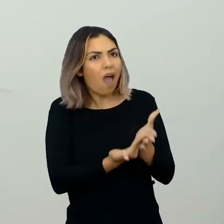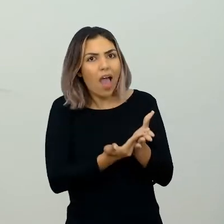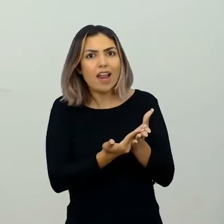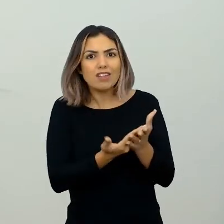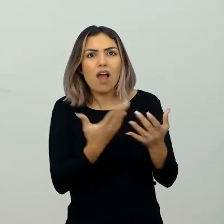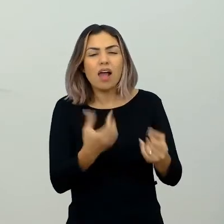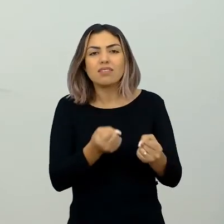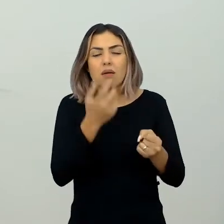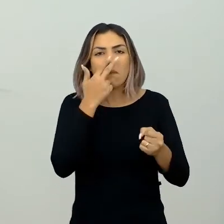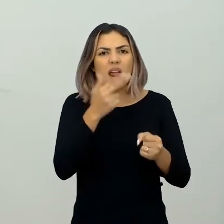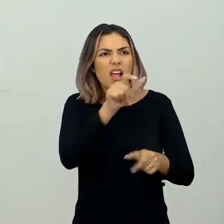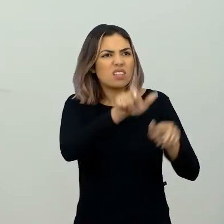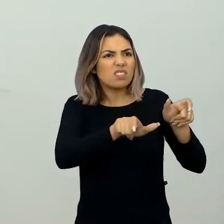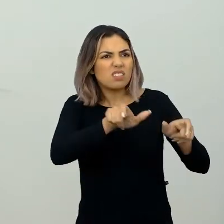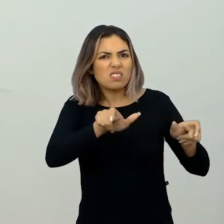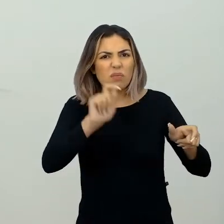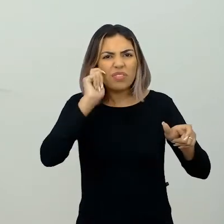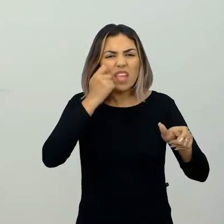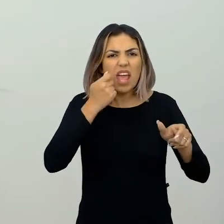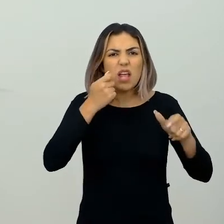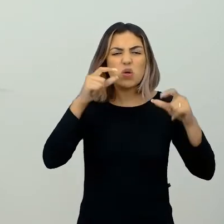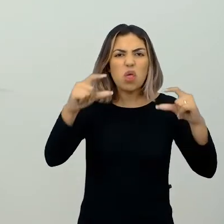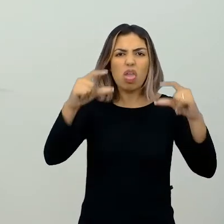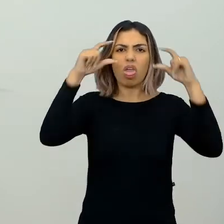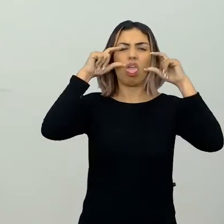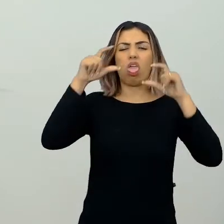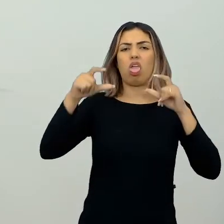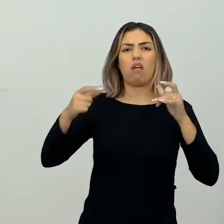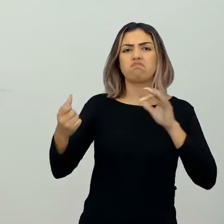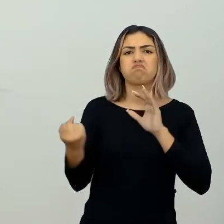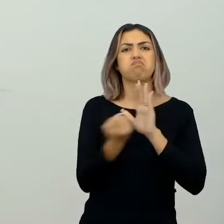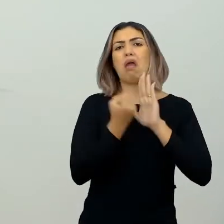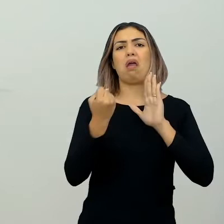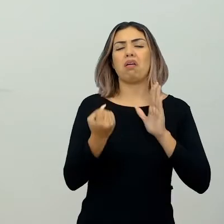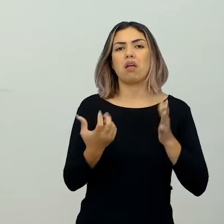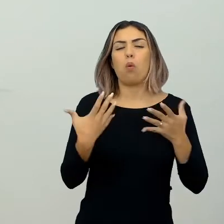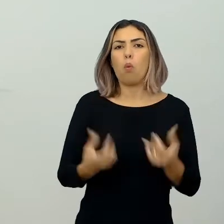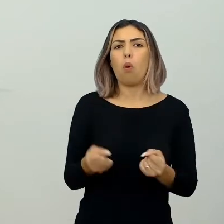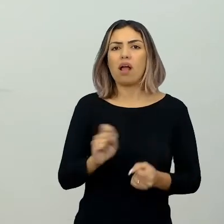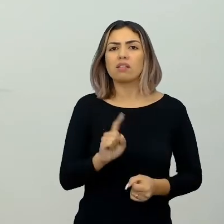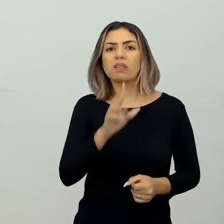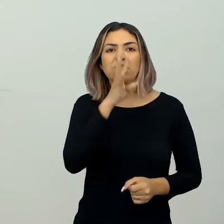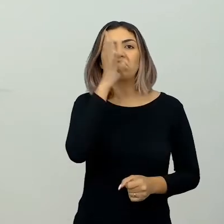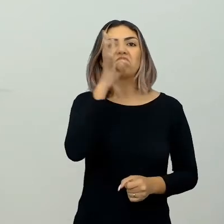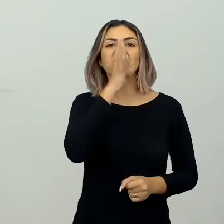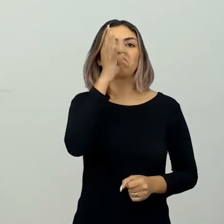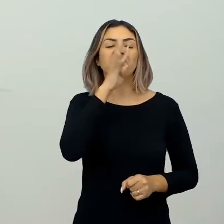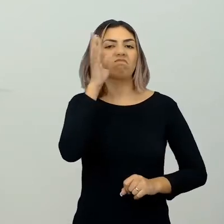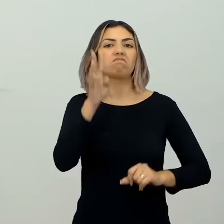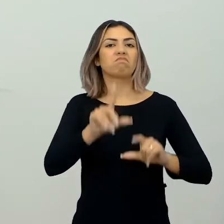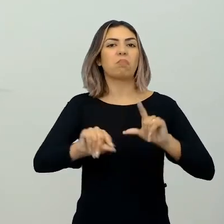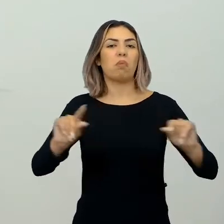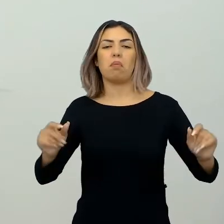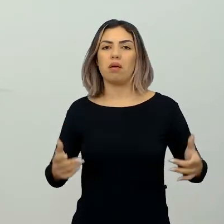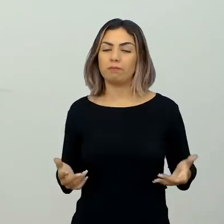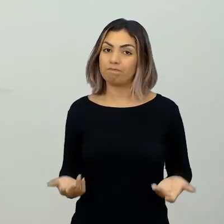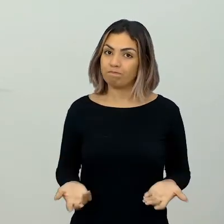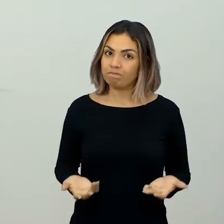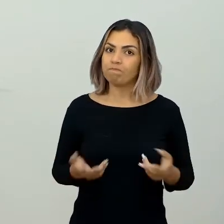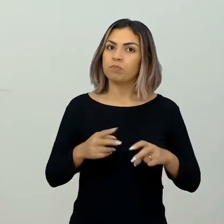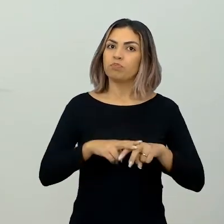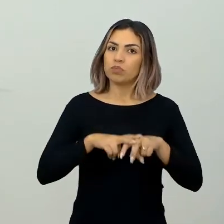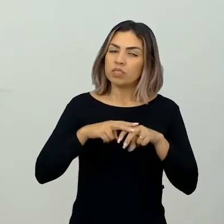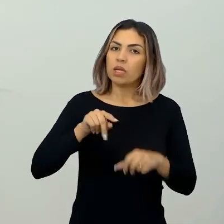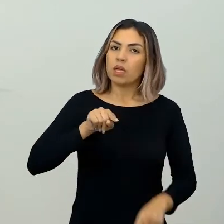esses grupos com base nessas características de uma forma completamente aleatória, né? Então esse é um dos